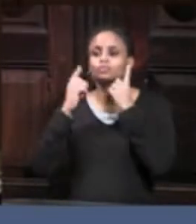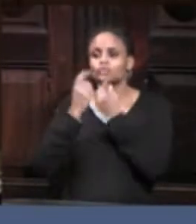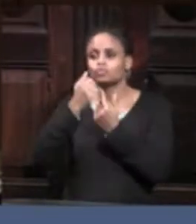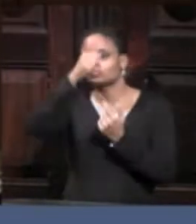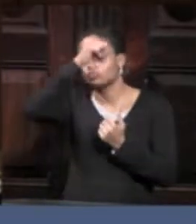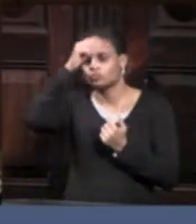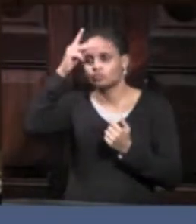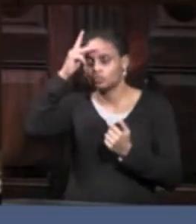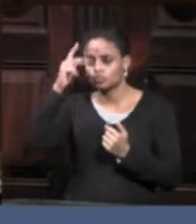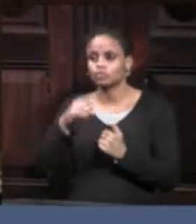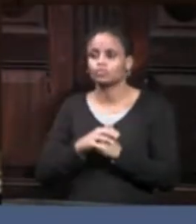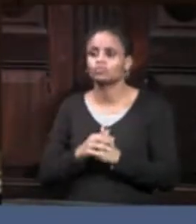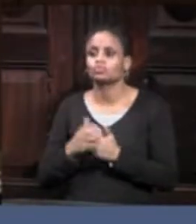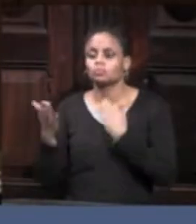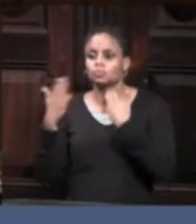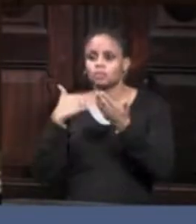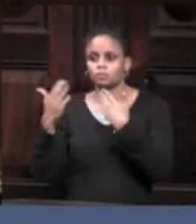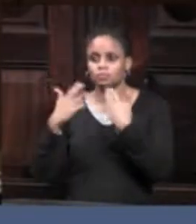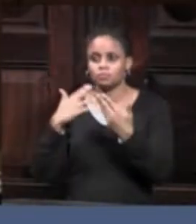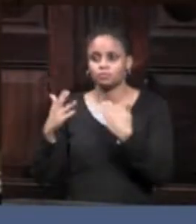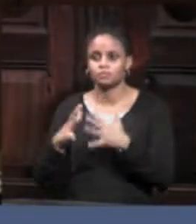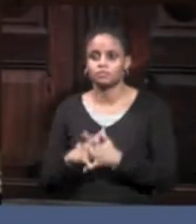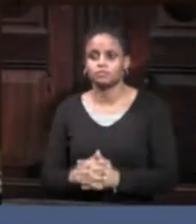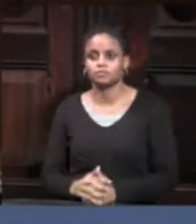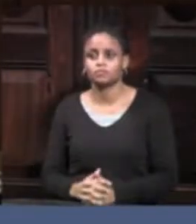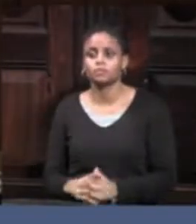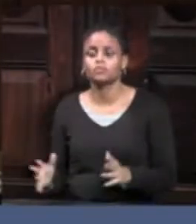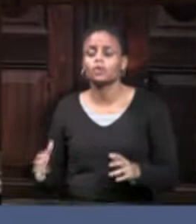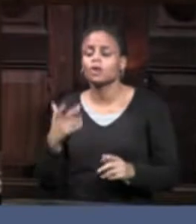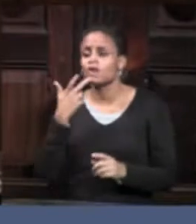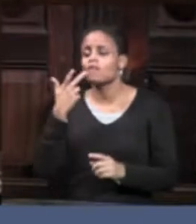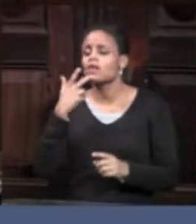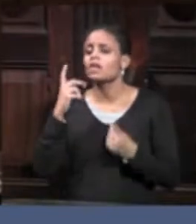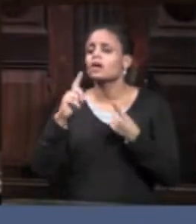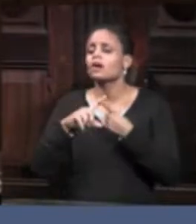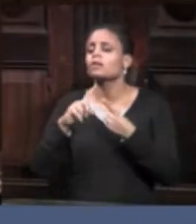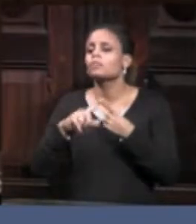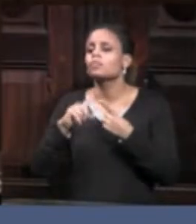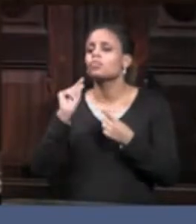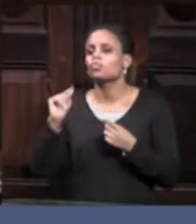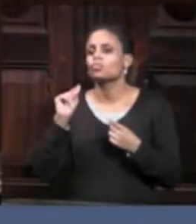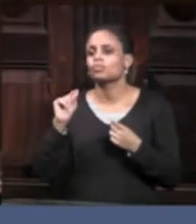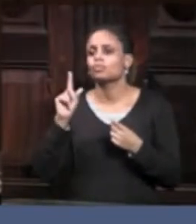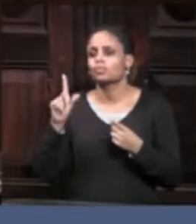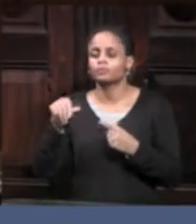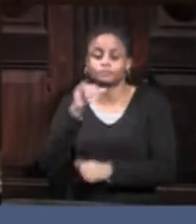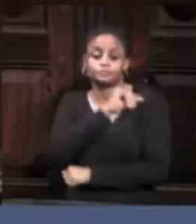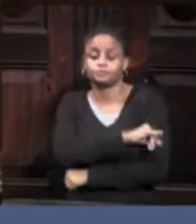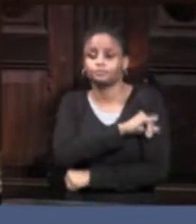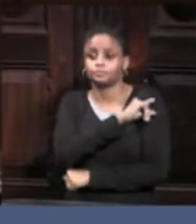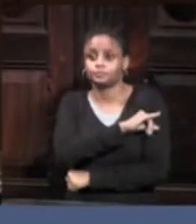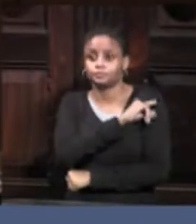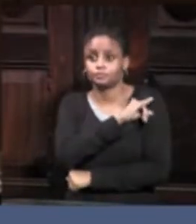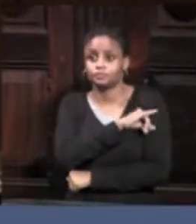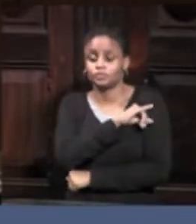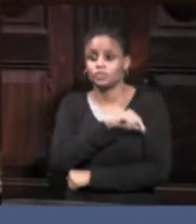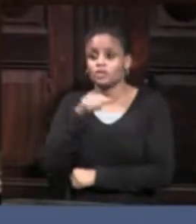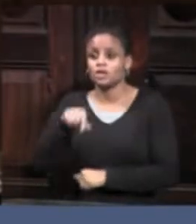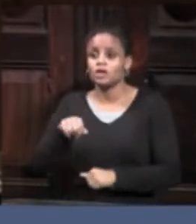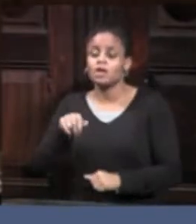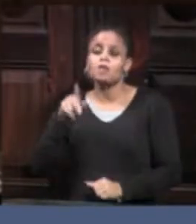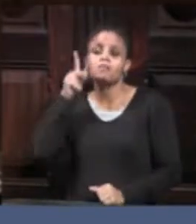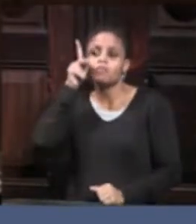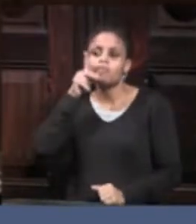ouvir a população. Quero dizer, em primeiro lugar, deputado Tio Carlos, que o Rio de Janeiro, o parlamento